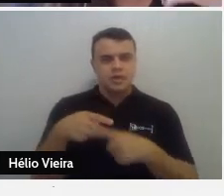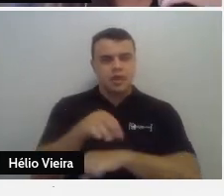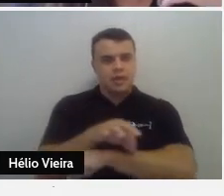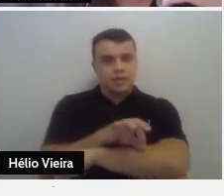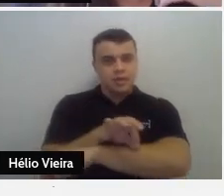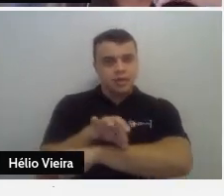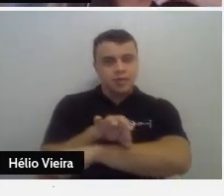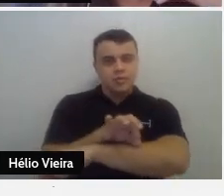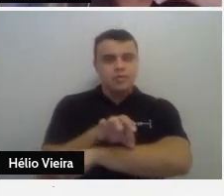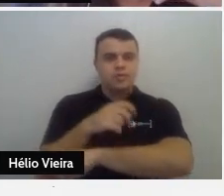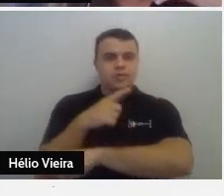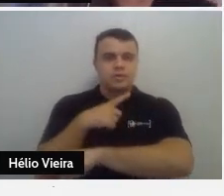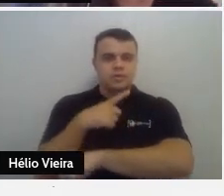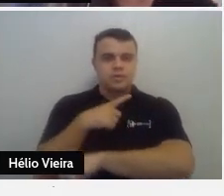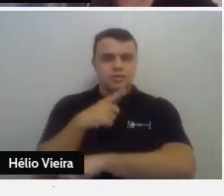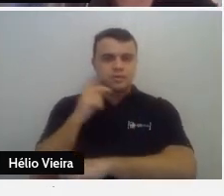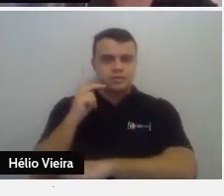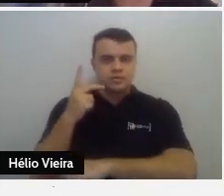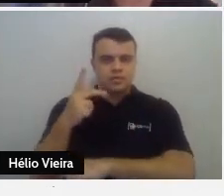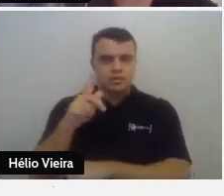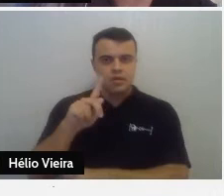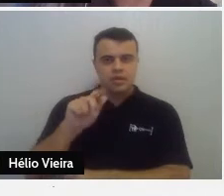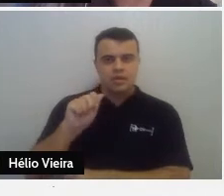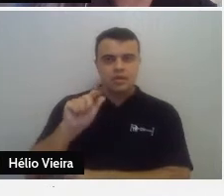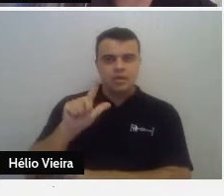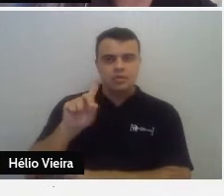arquitetura e sobre a história do Gaudí.